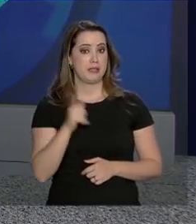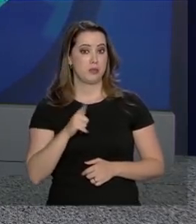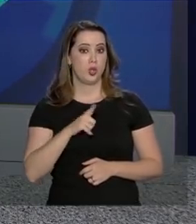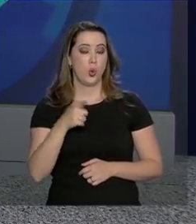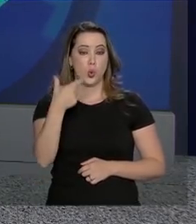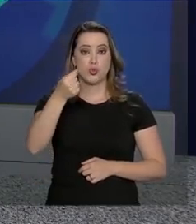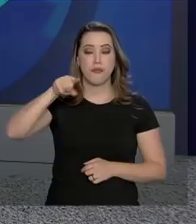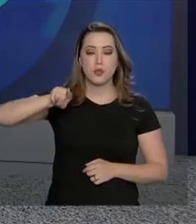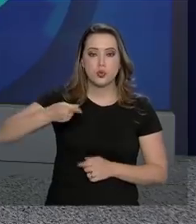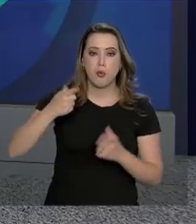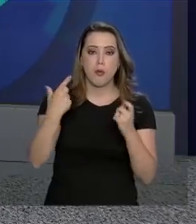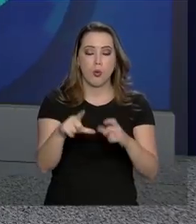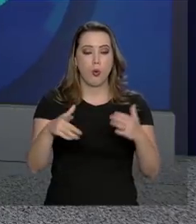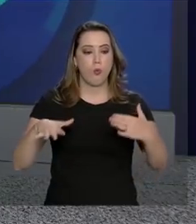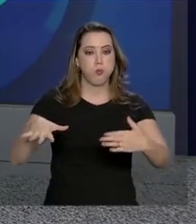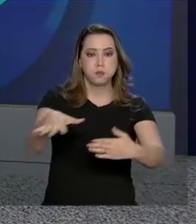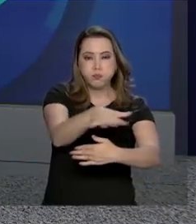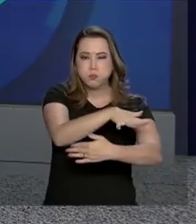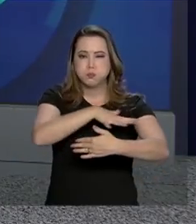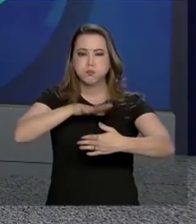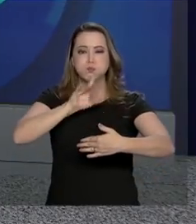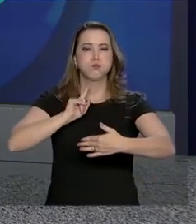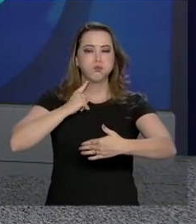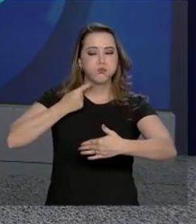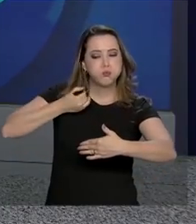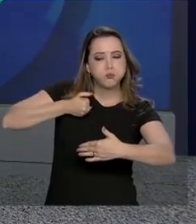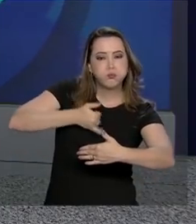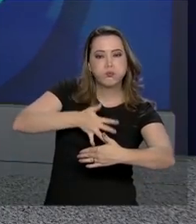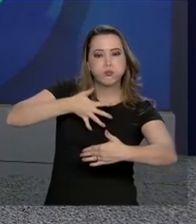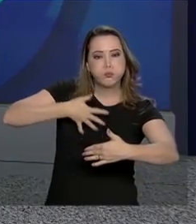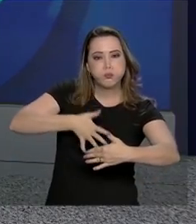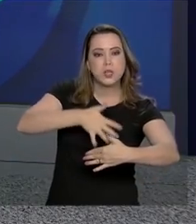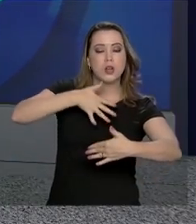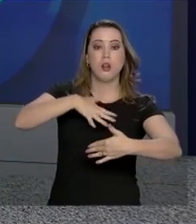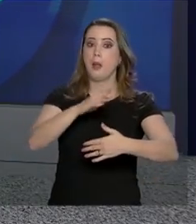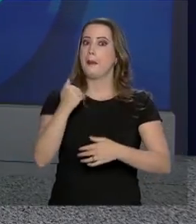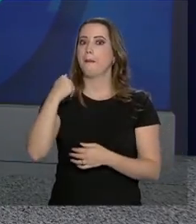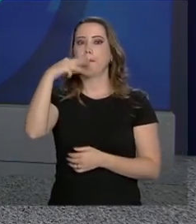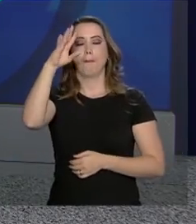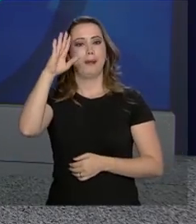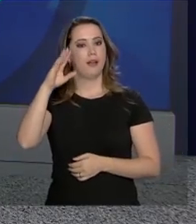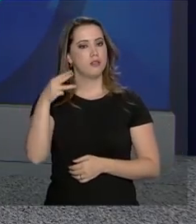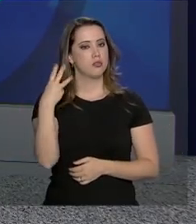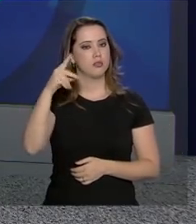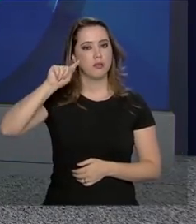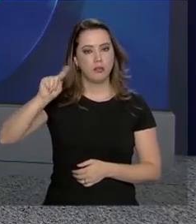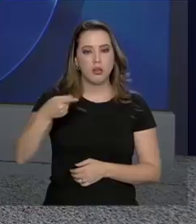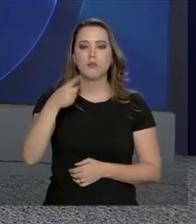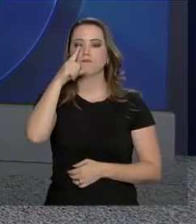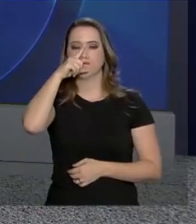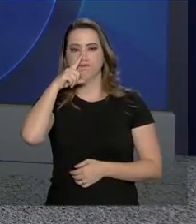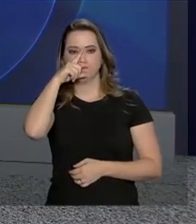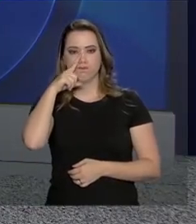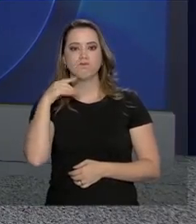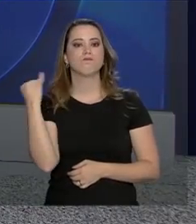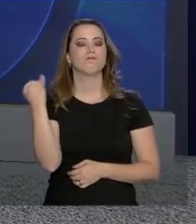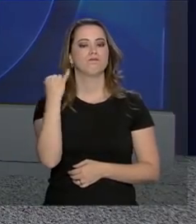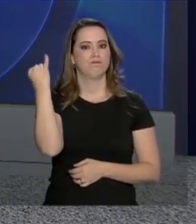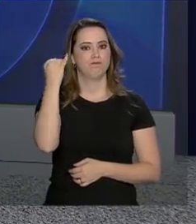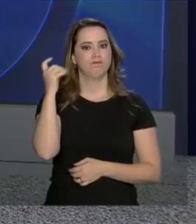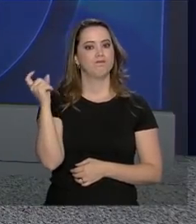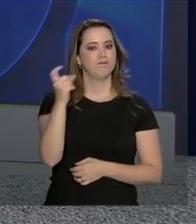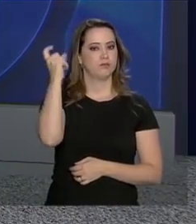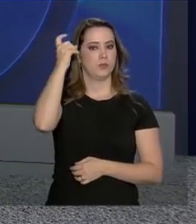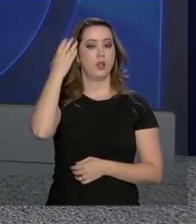cadastradas. Mais de 3.300 são consideradas de alto risco ou apresentam dano potencial. Normas do